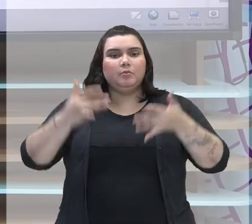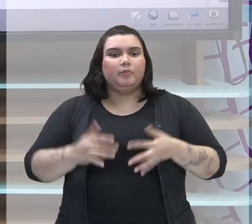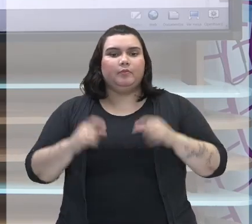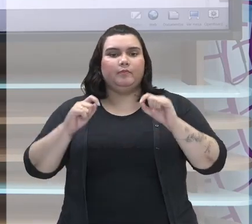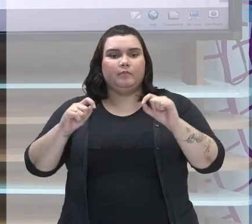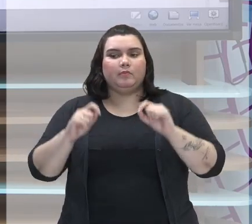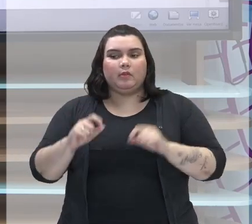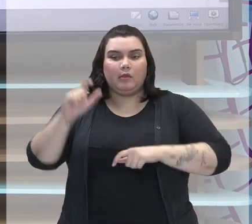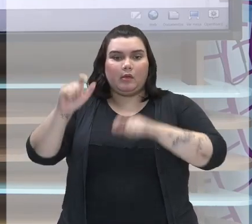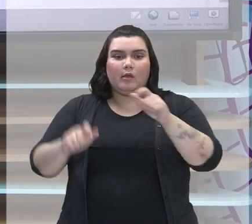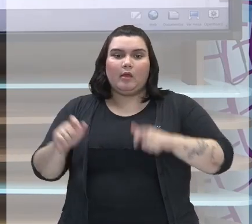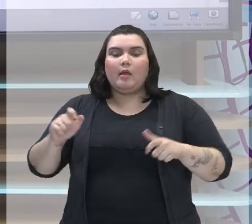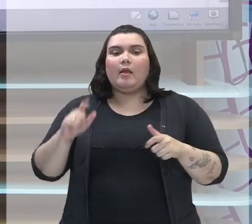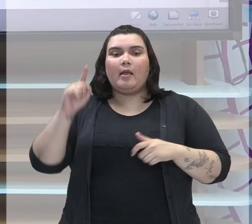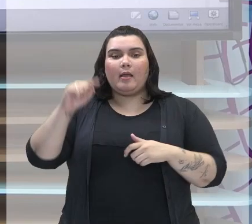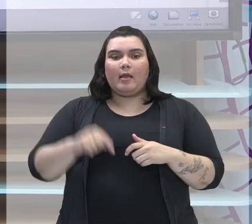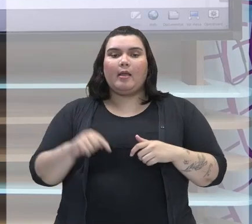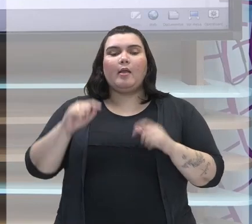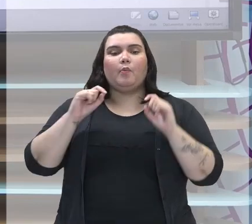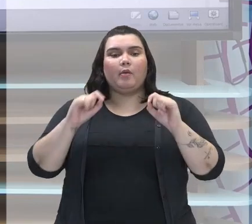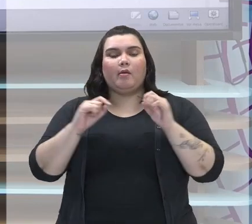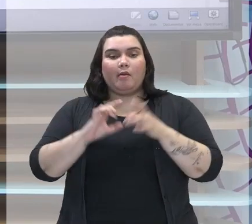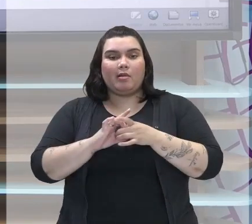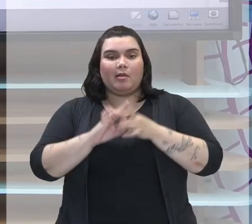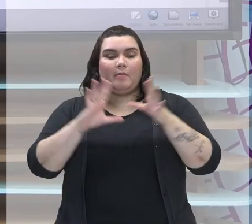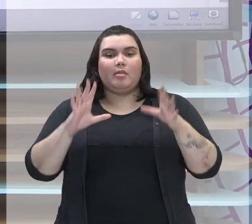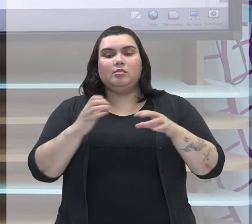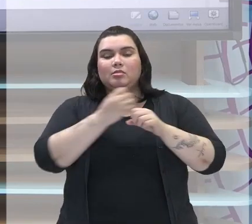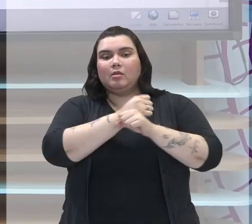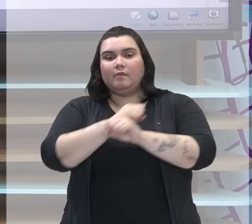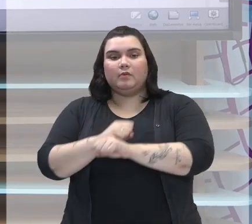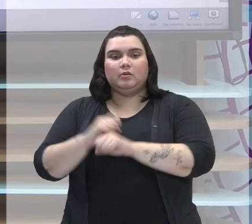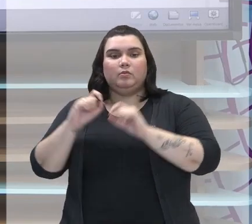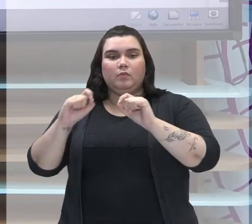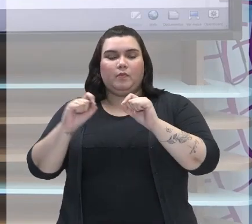são liberais moderados e que defendiam o quê? Um